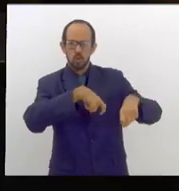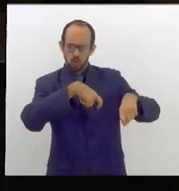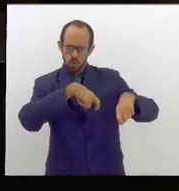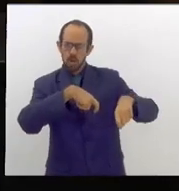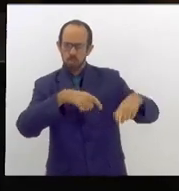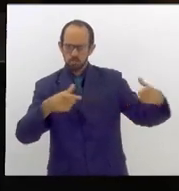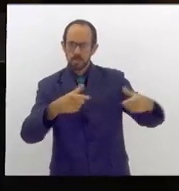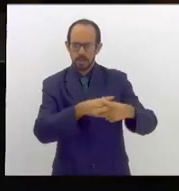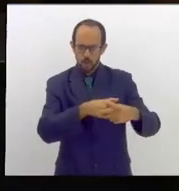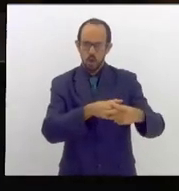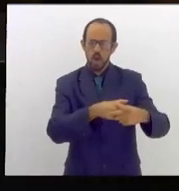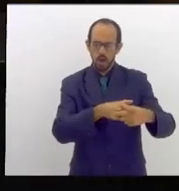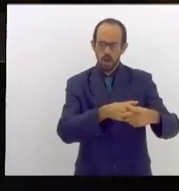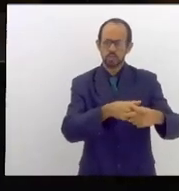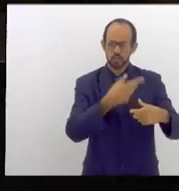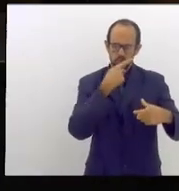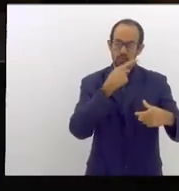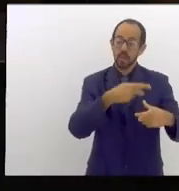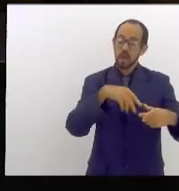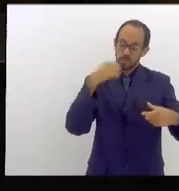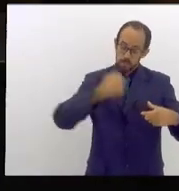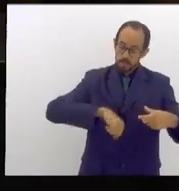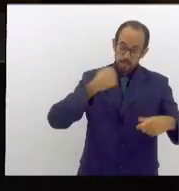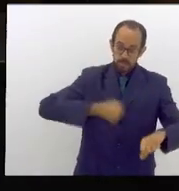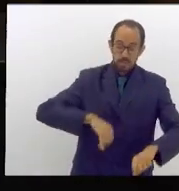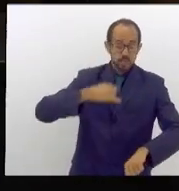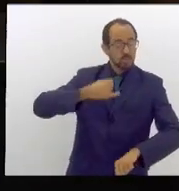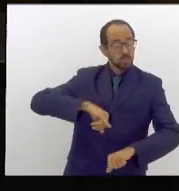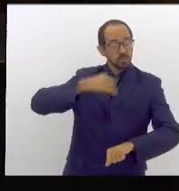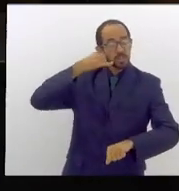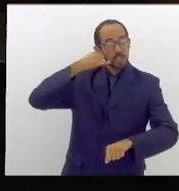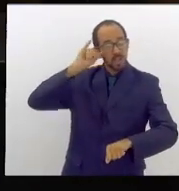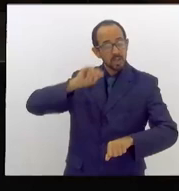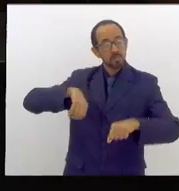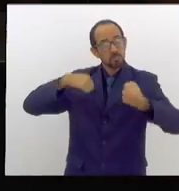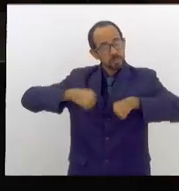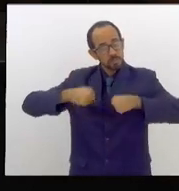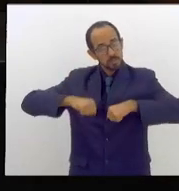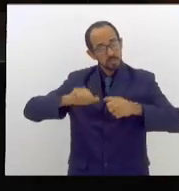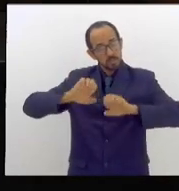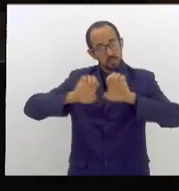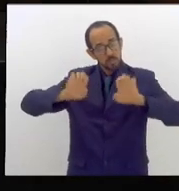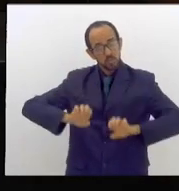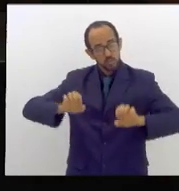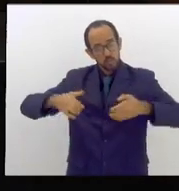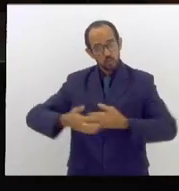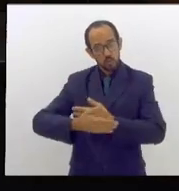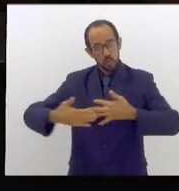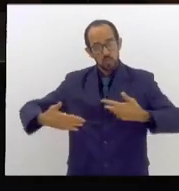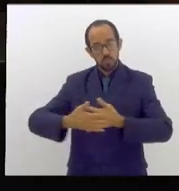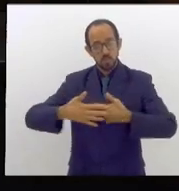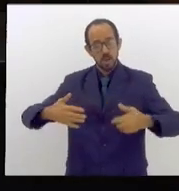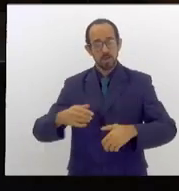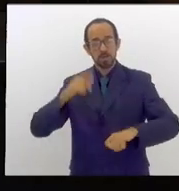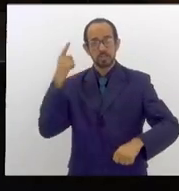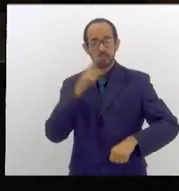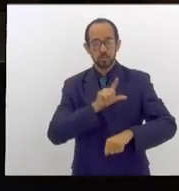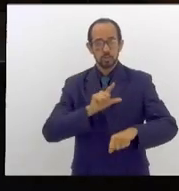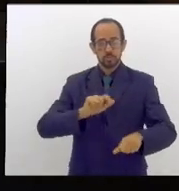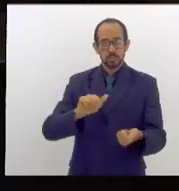tanto do processo de prevenção do processo de urbanização para que esses lugares sejam lugares